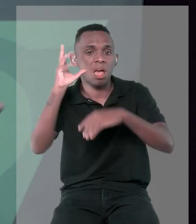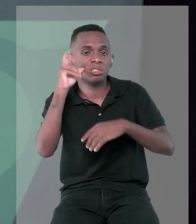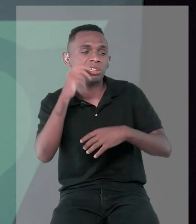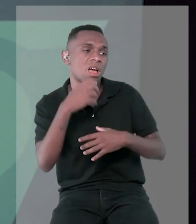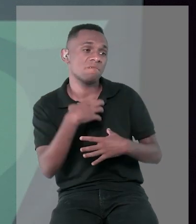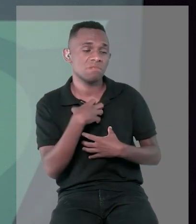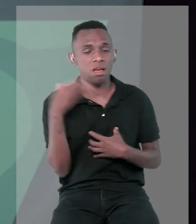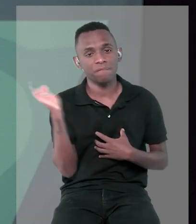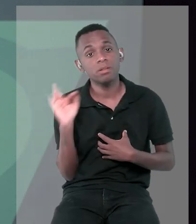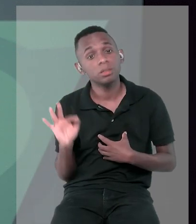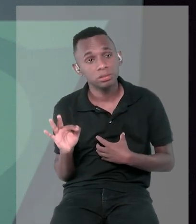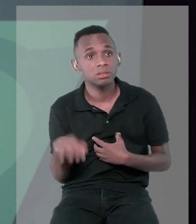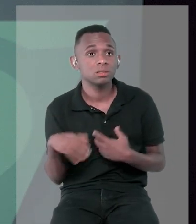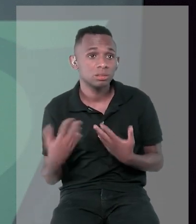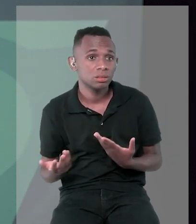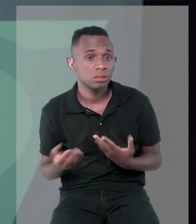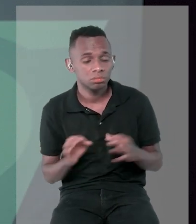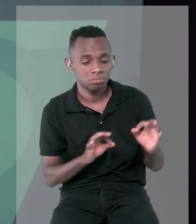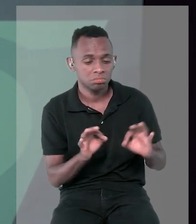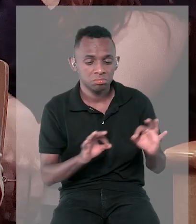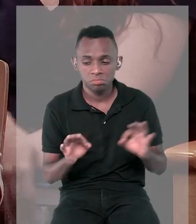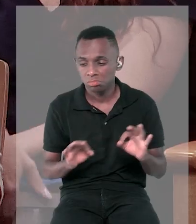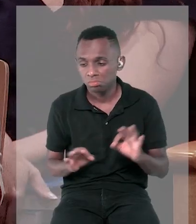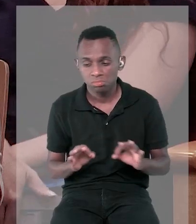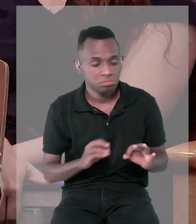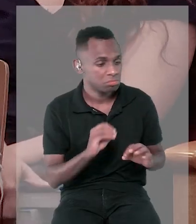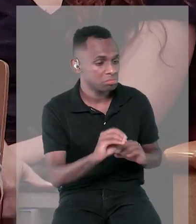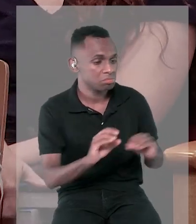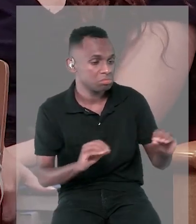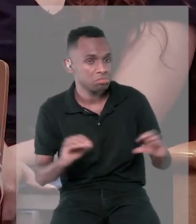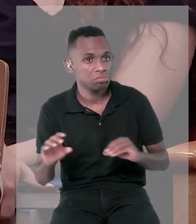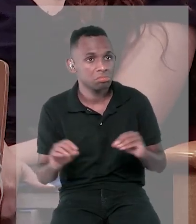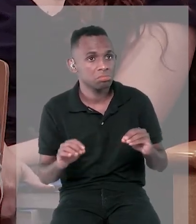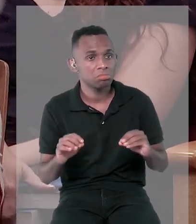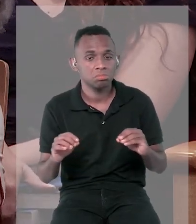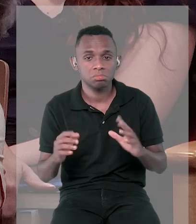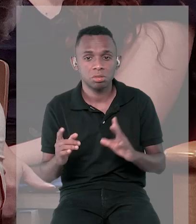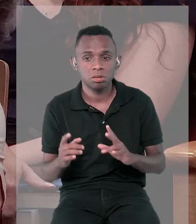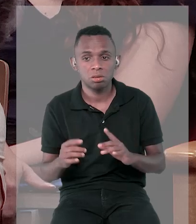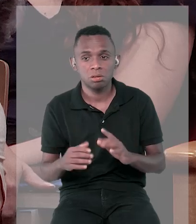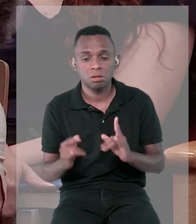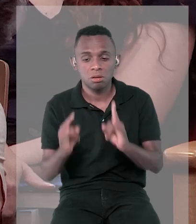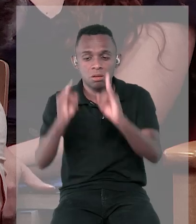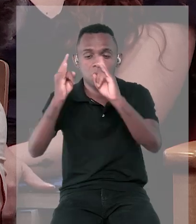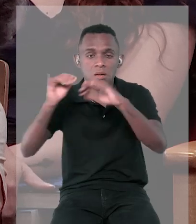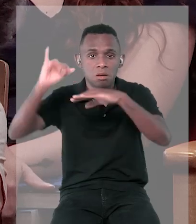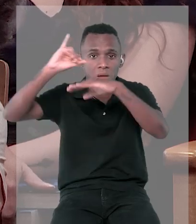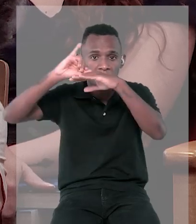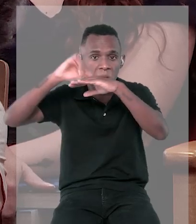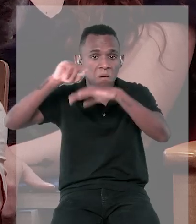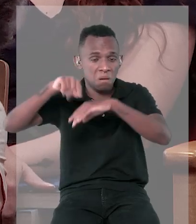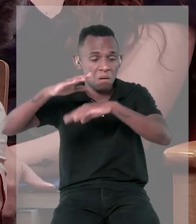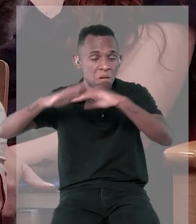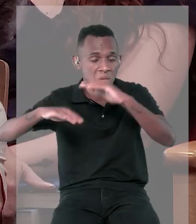que era feliz. Então, punha as coisinhas no lugar, apartamento muito lindo, ela era escultora, tinha dinheiro. A plateia